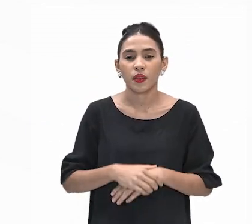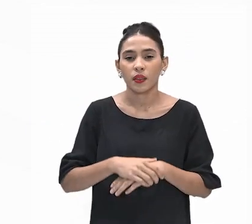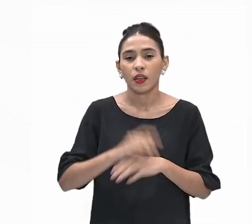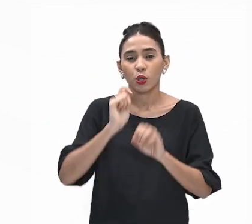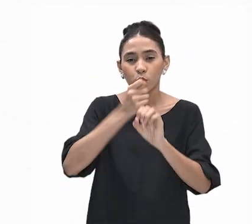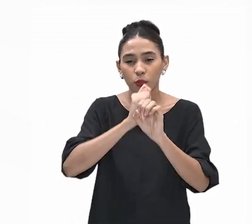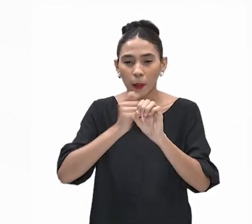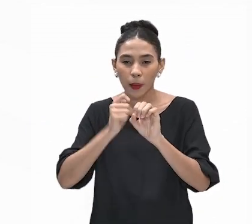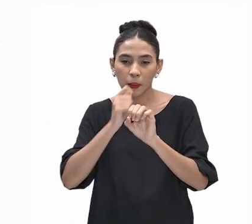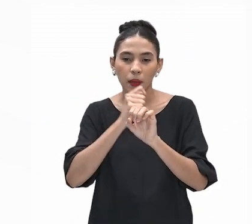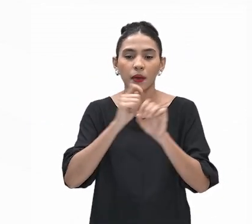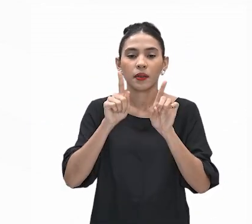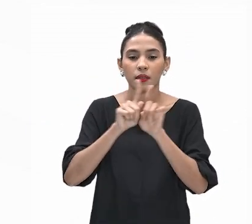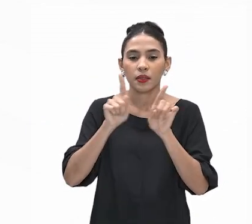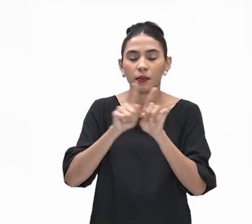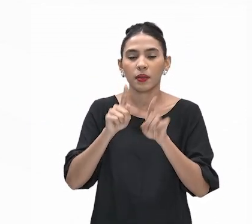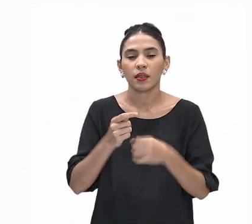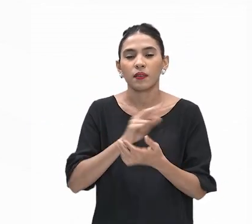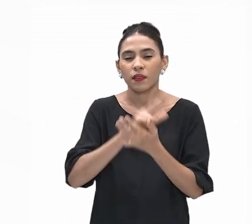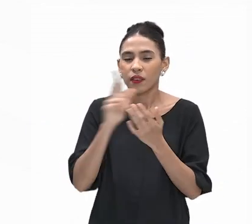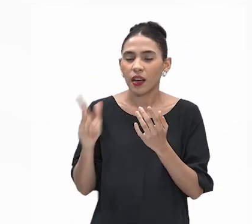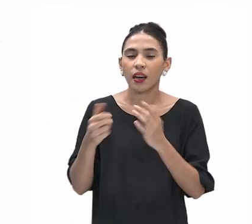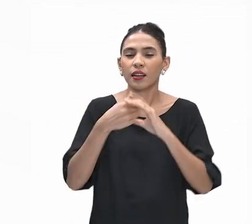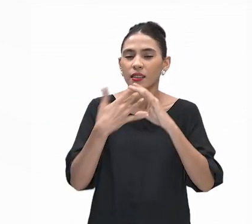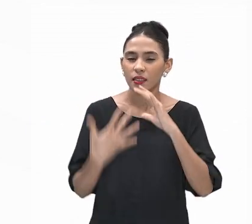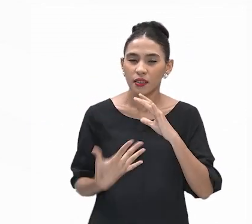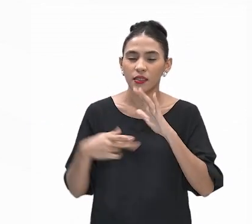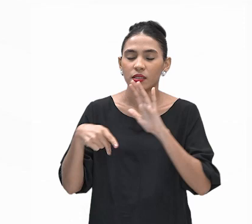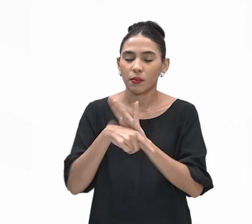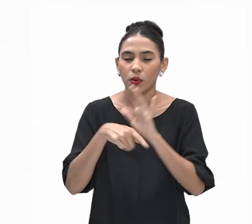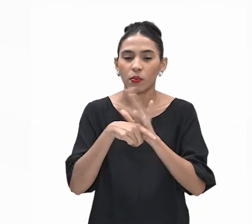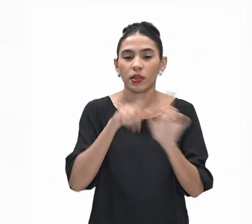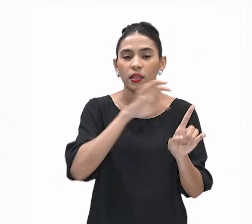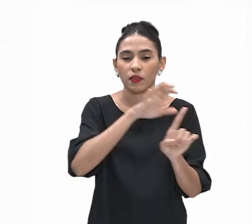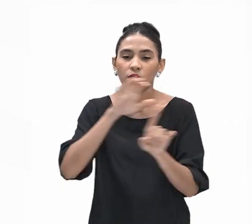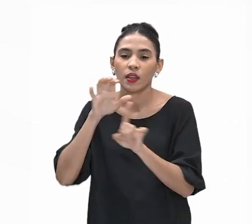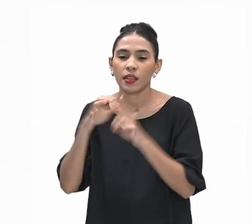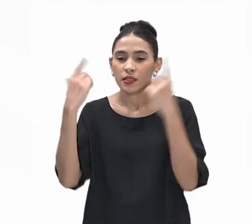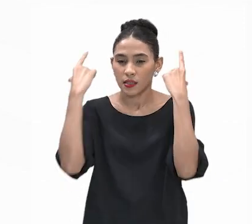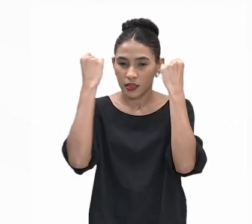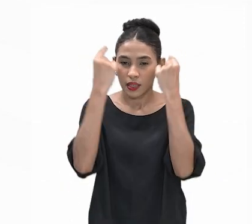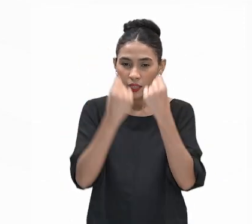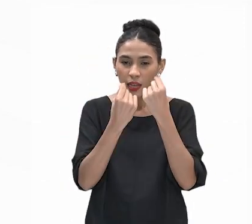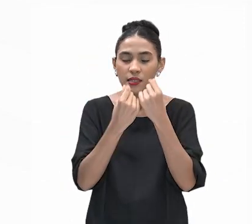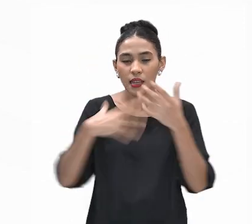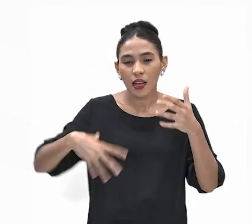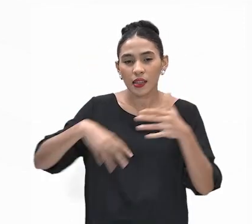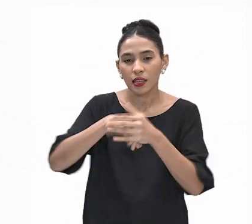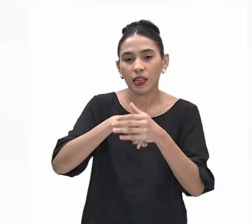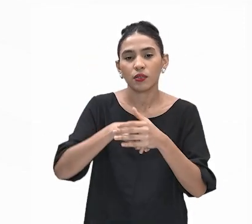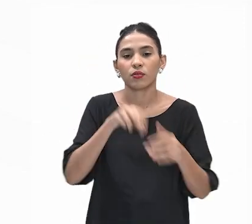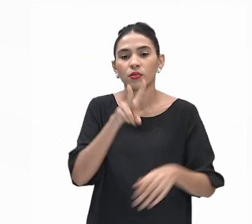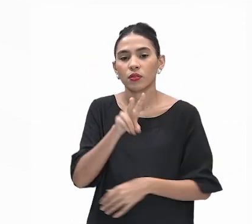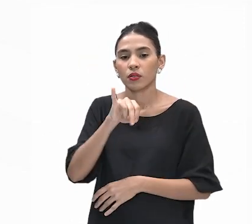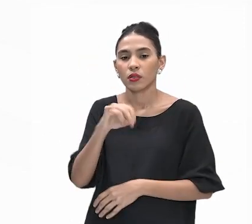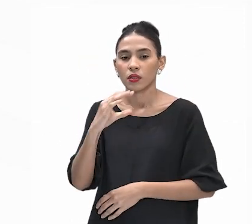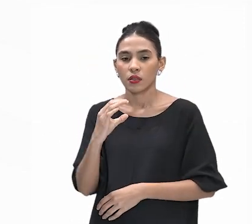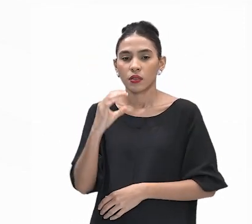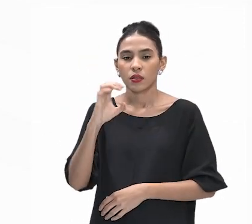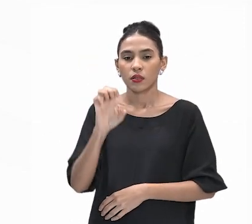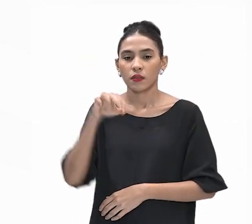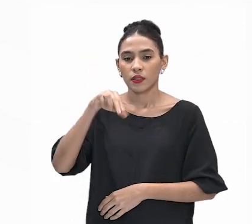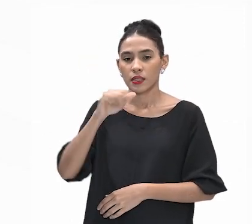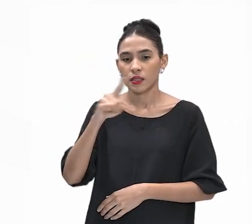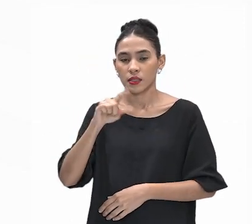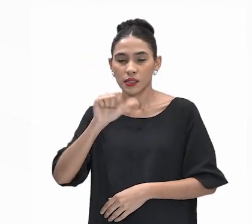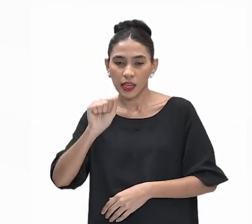lembram? A coríntia. Então vai ter toda essa influência dentro desse teatro, mas ele já vai estar em quê? Em